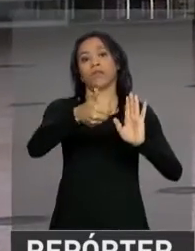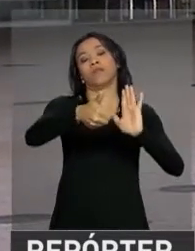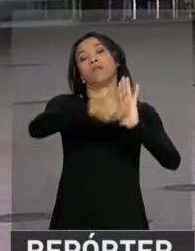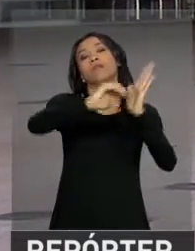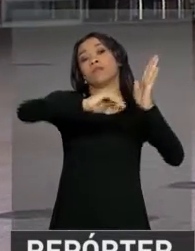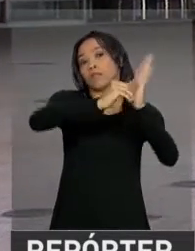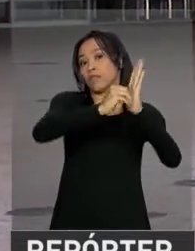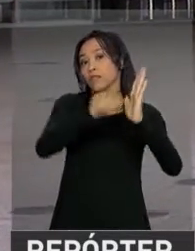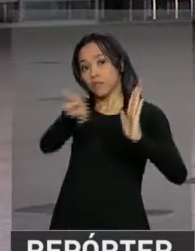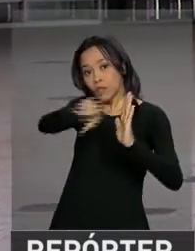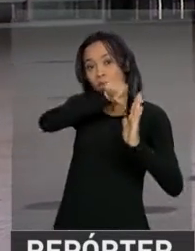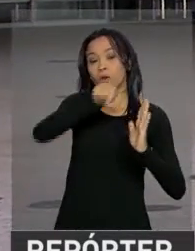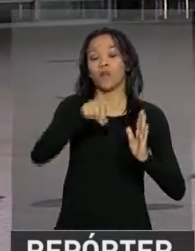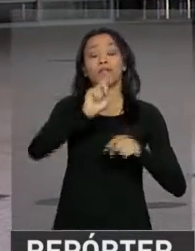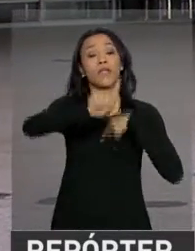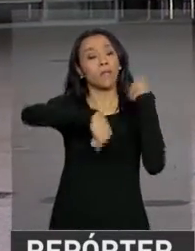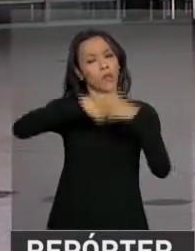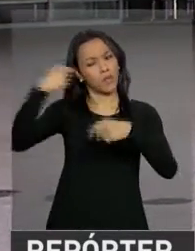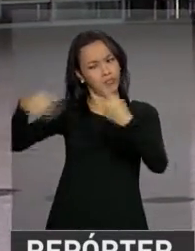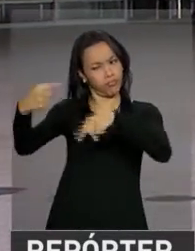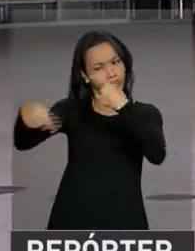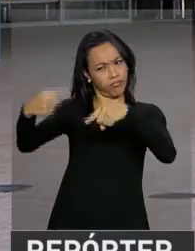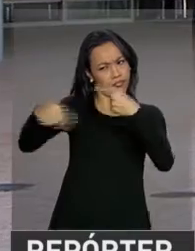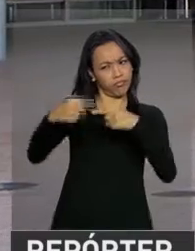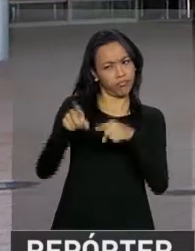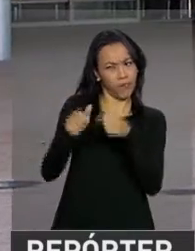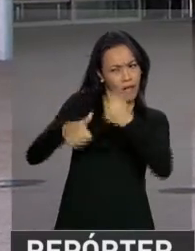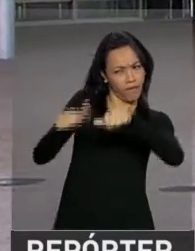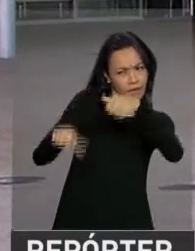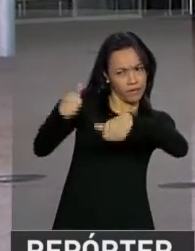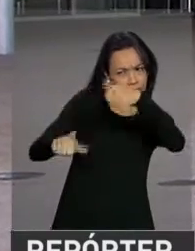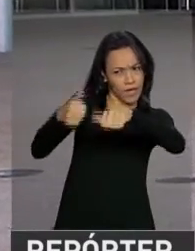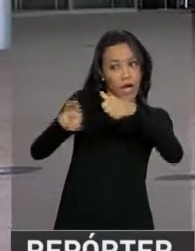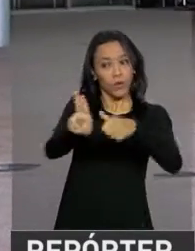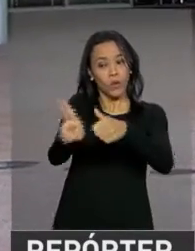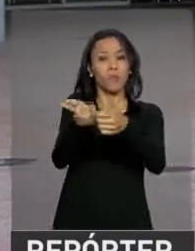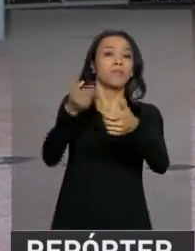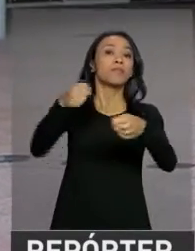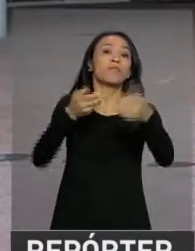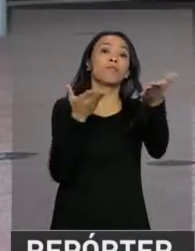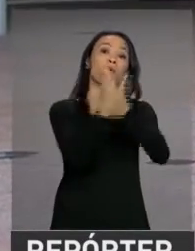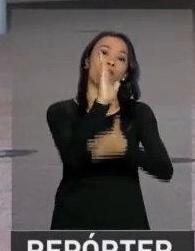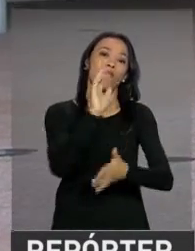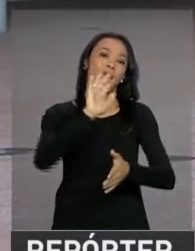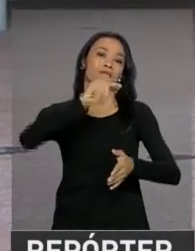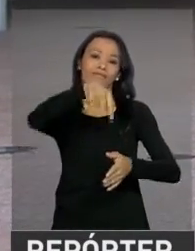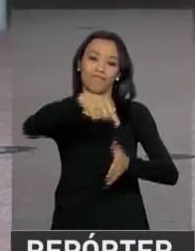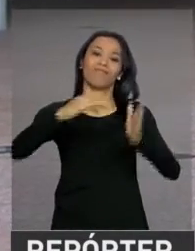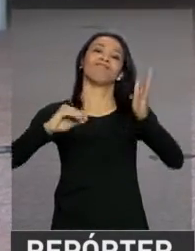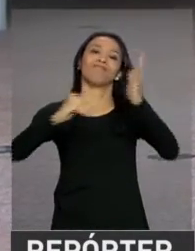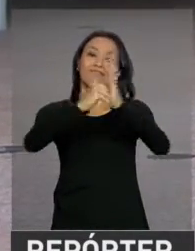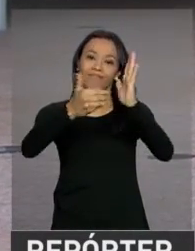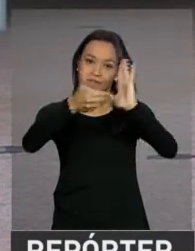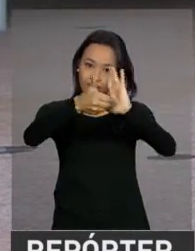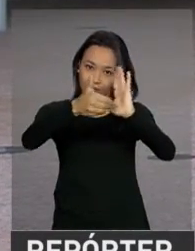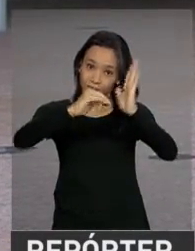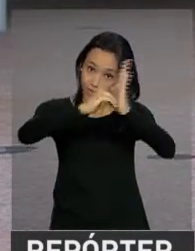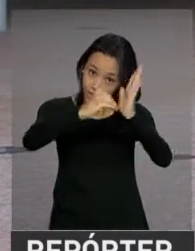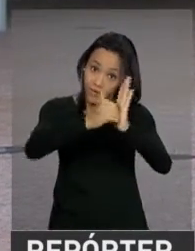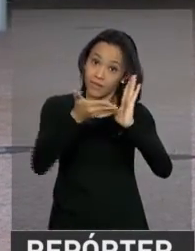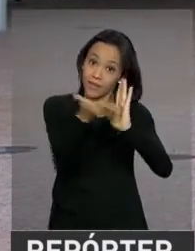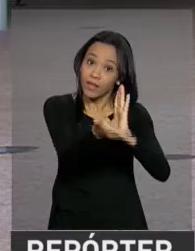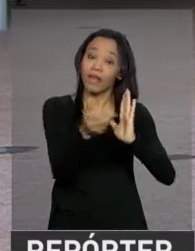passar pela comissão e lagoa de fato o nome de lagarde foi precisa ser aprovado pelo senado federal pelo plenário do senado federal